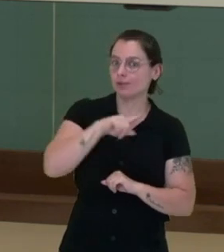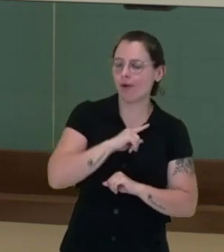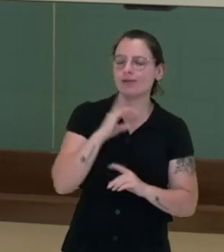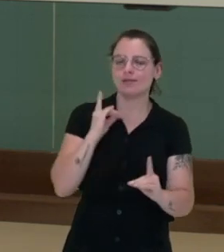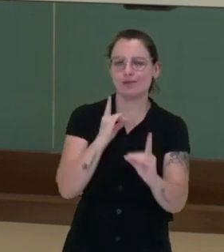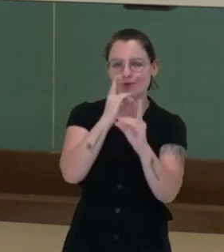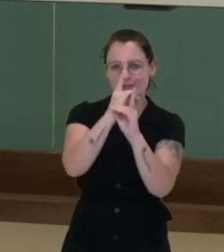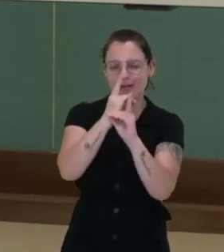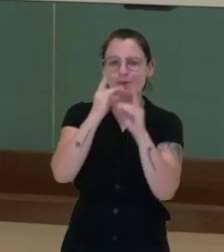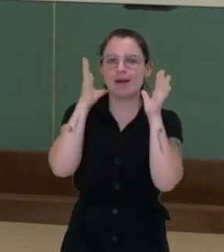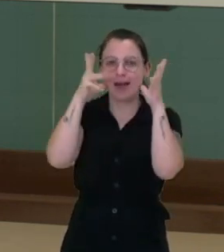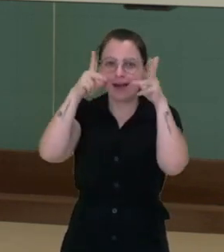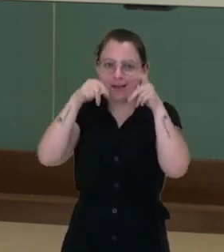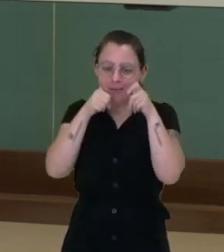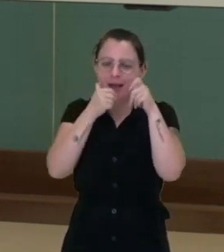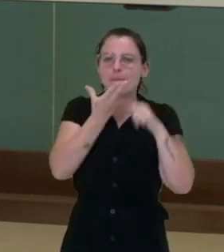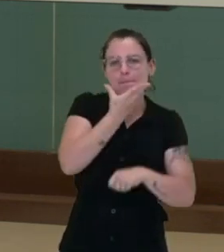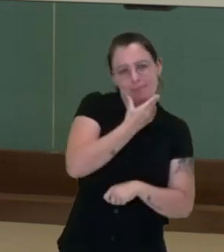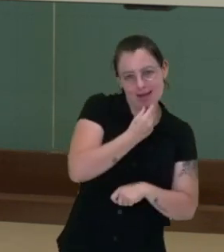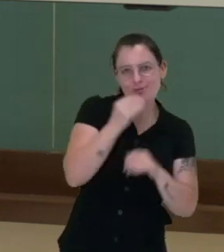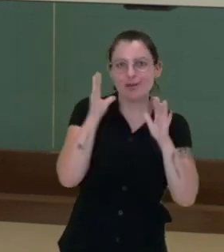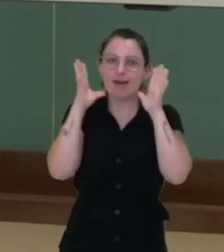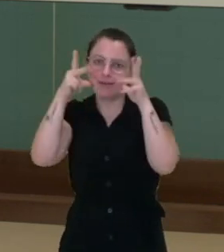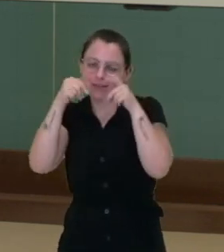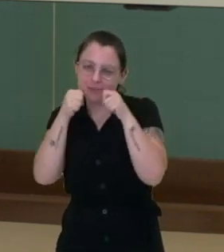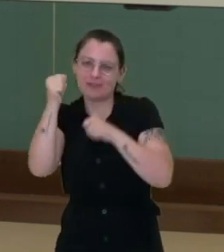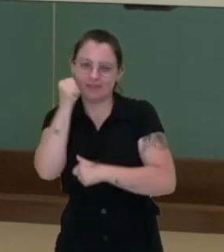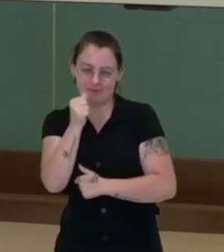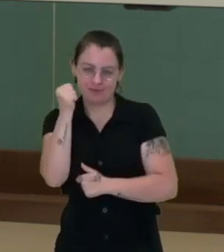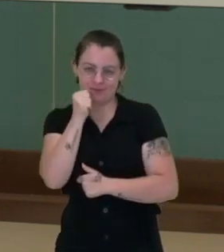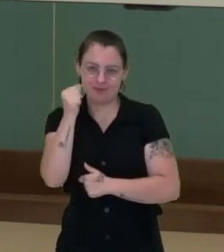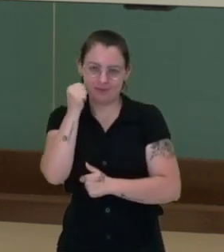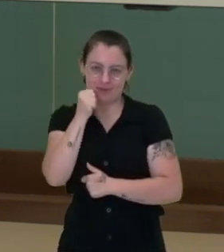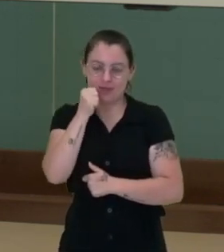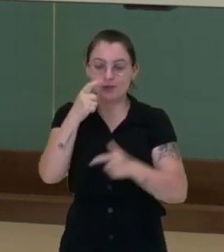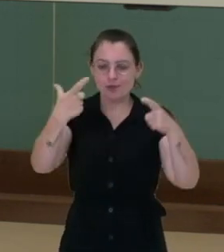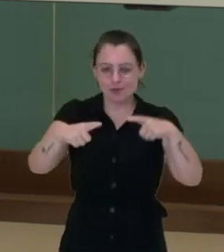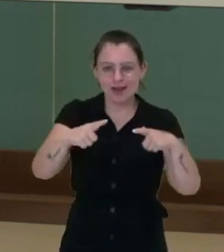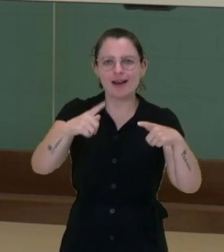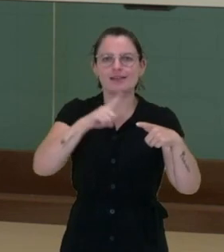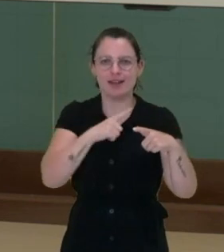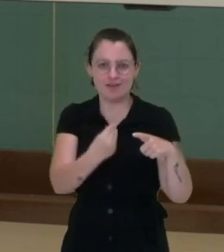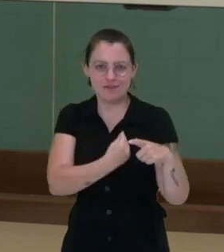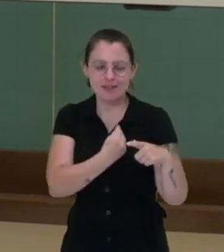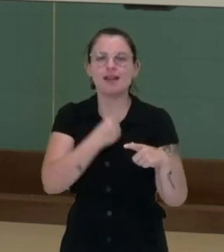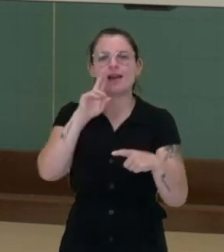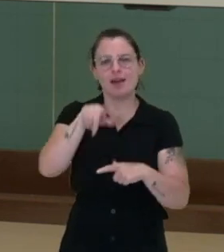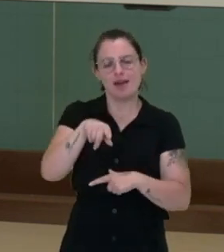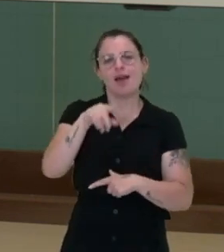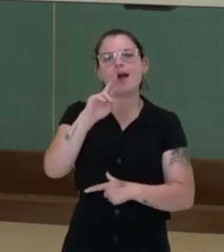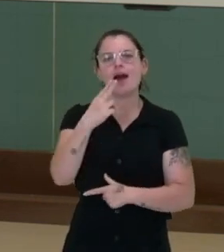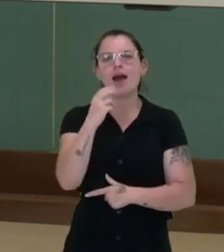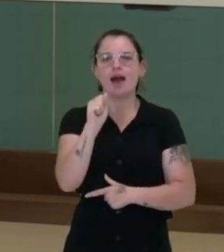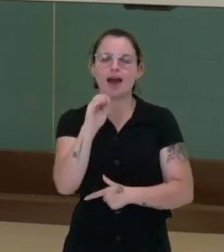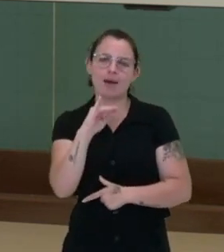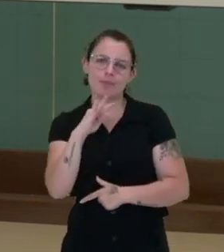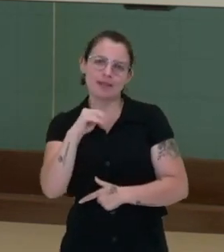e com o ambiente, né? Então, esse ambiente onde ele vive é o seu habitat.